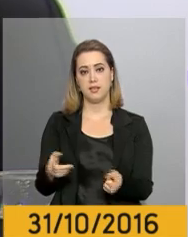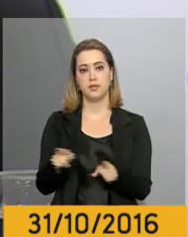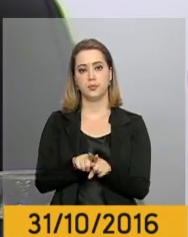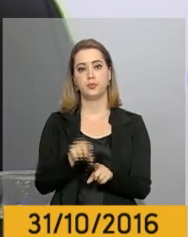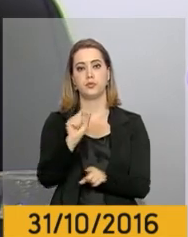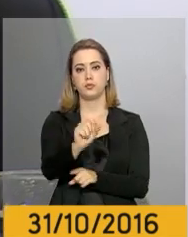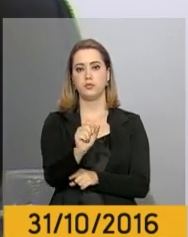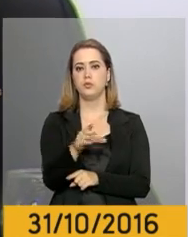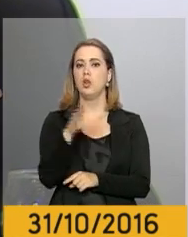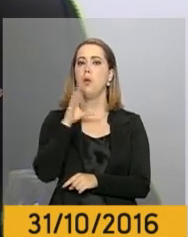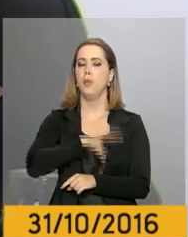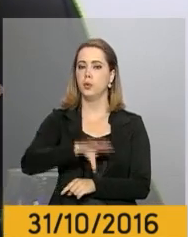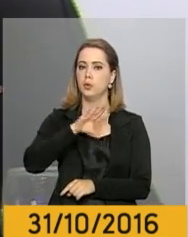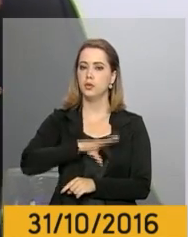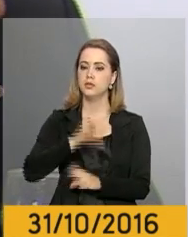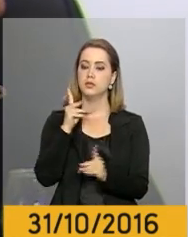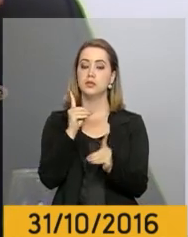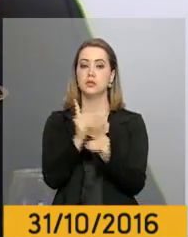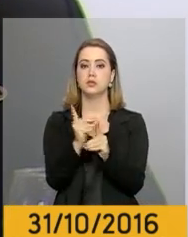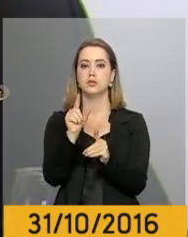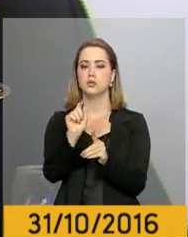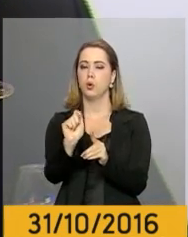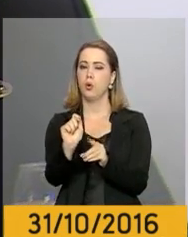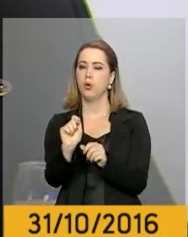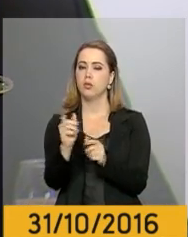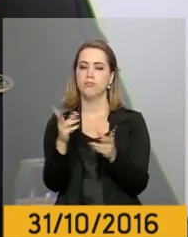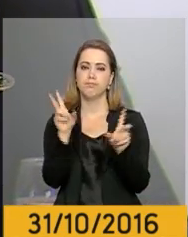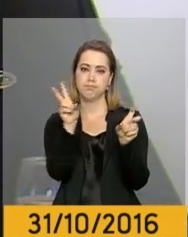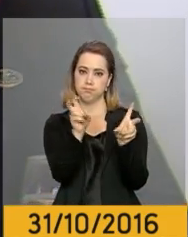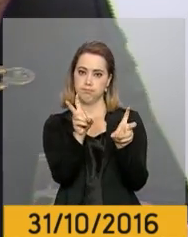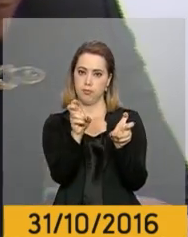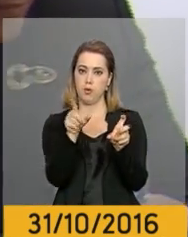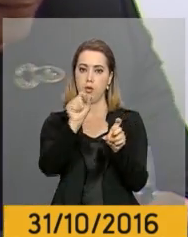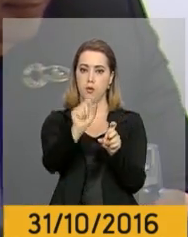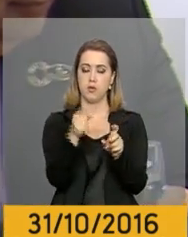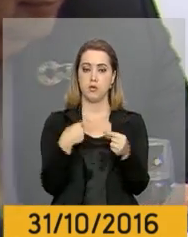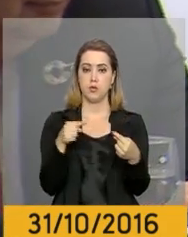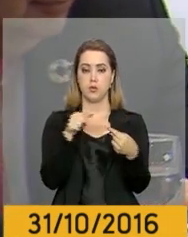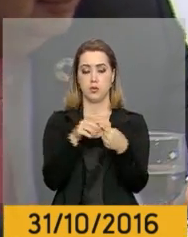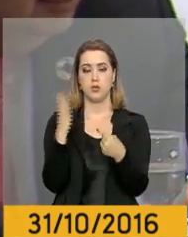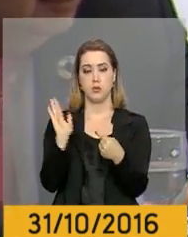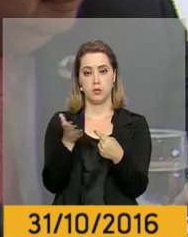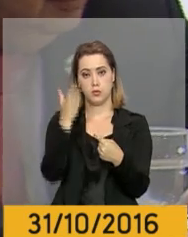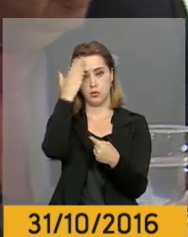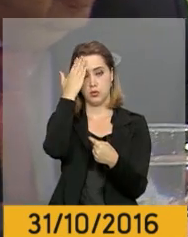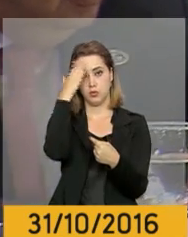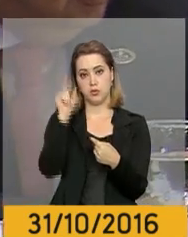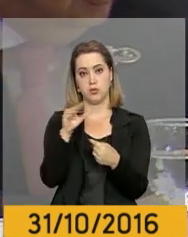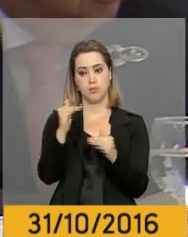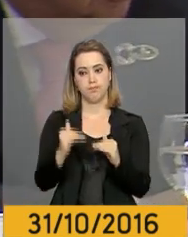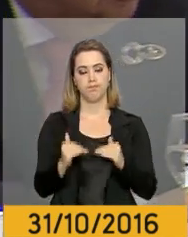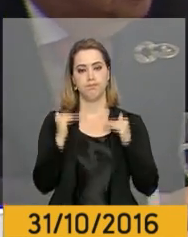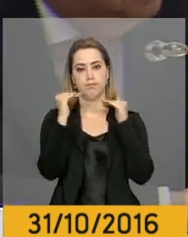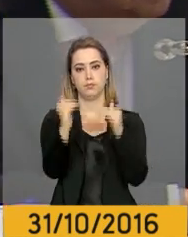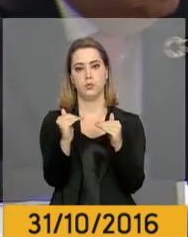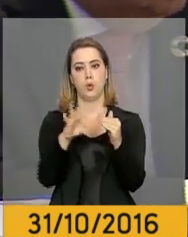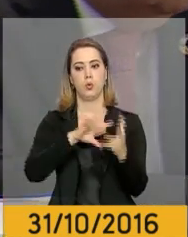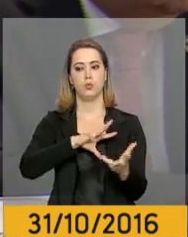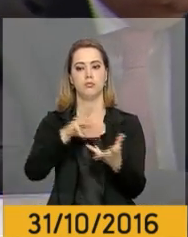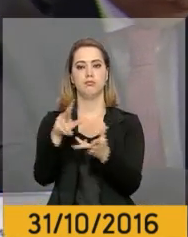língua portuguesa encontrará simbolicamente aquele que sabemos é seu patamar